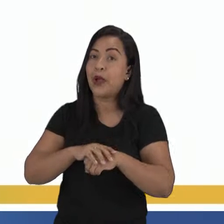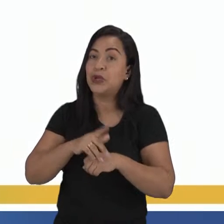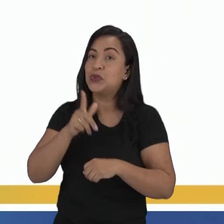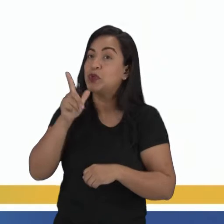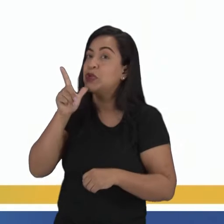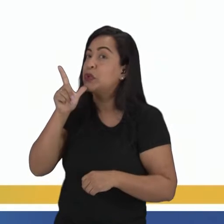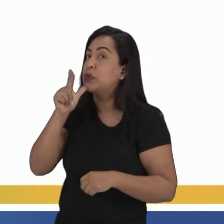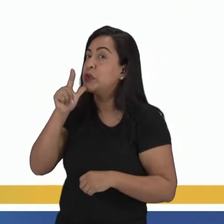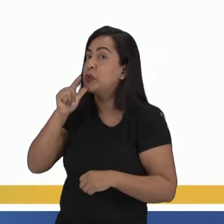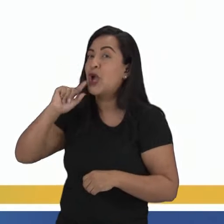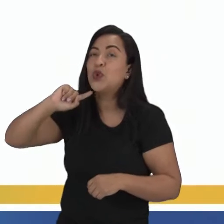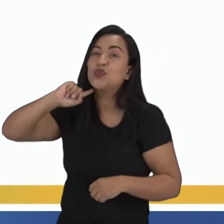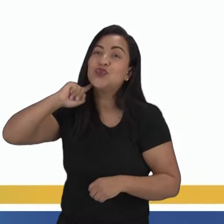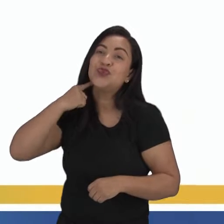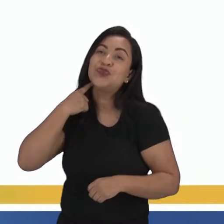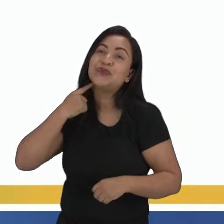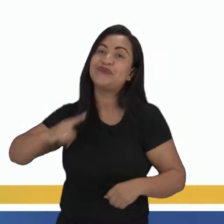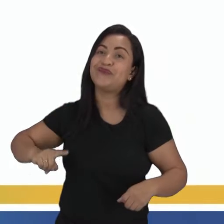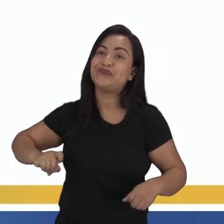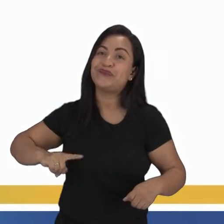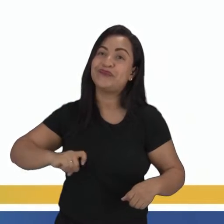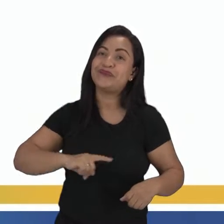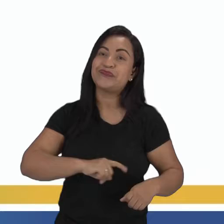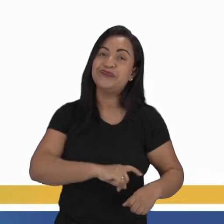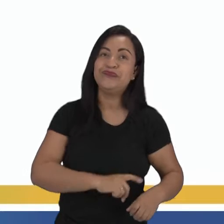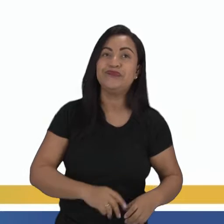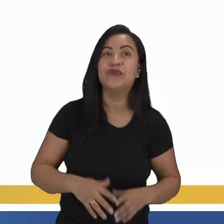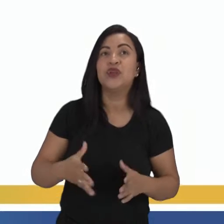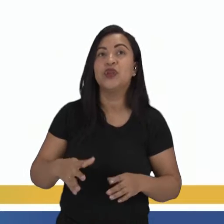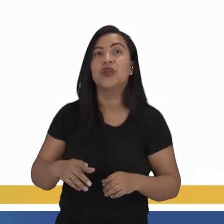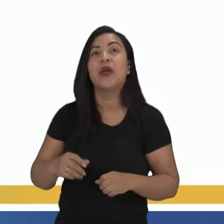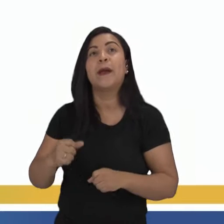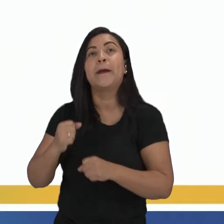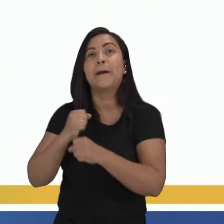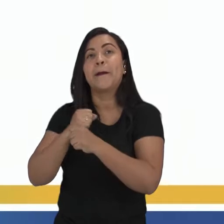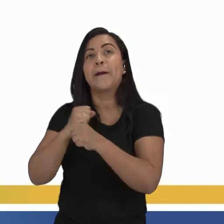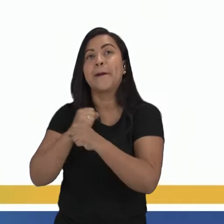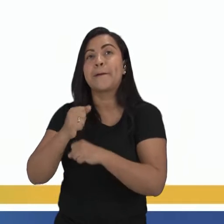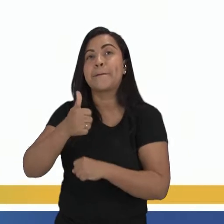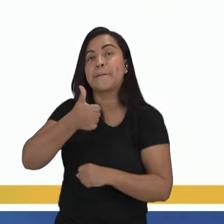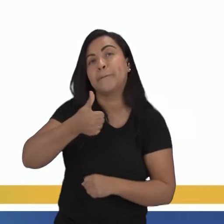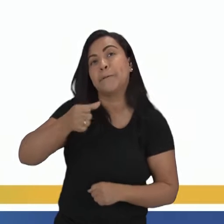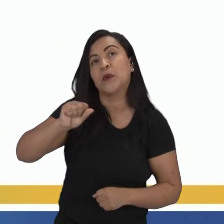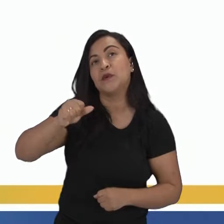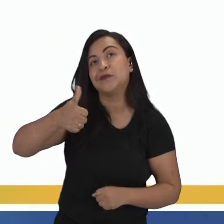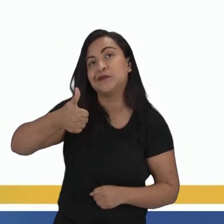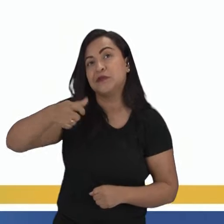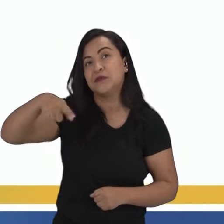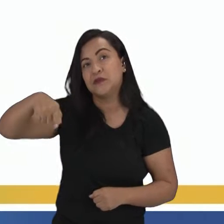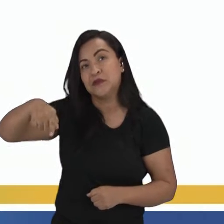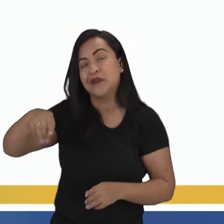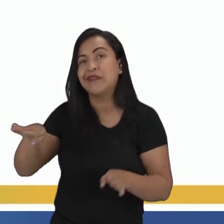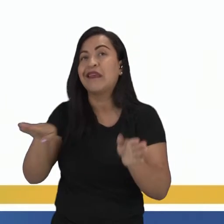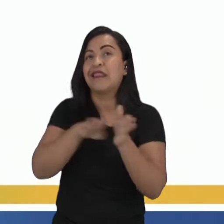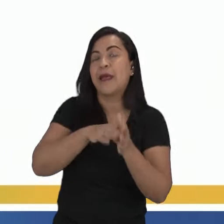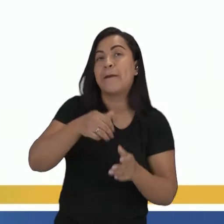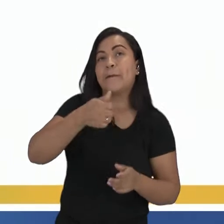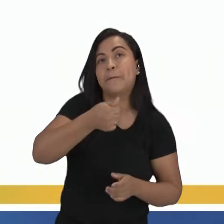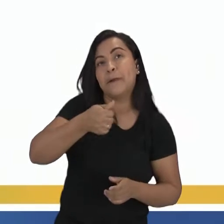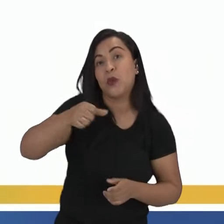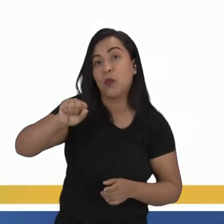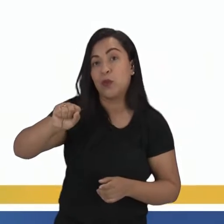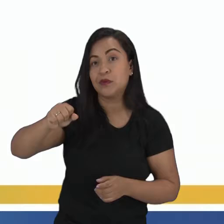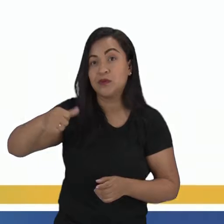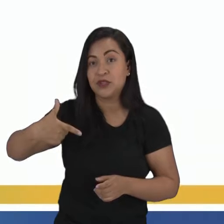bem grandiosos entre 1817 e 1824, Mas isso não quer dizer que perante a história ela não